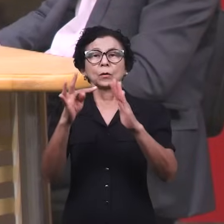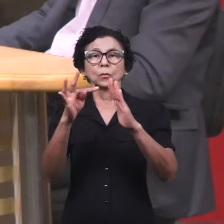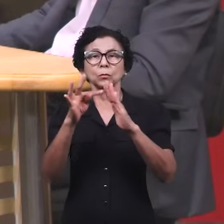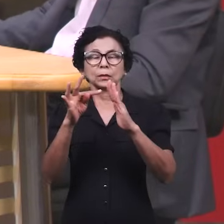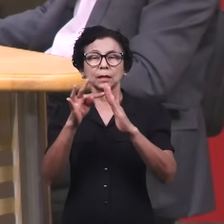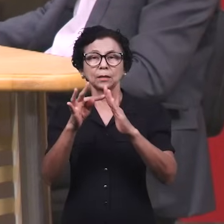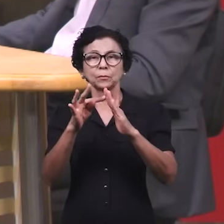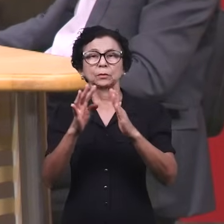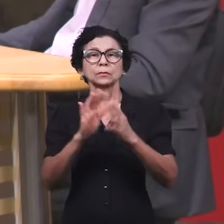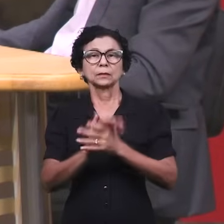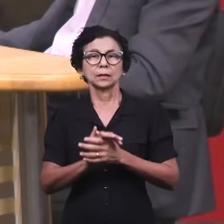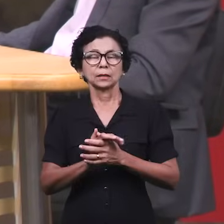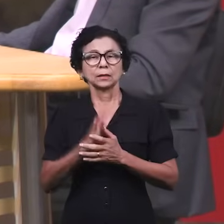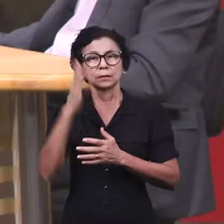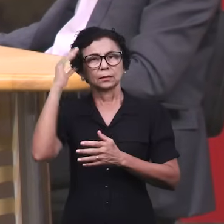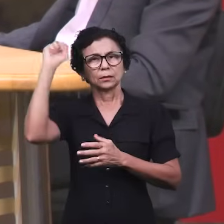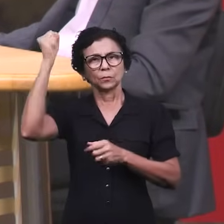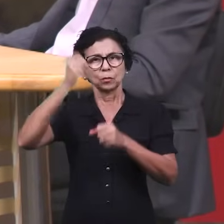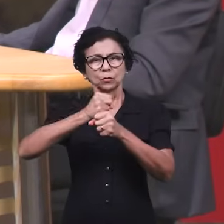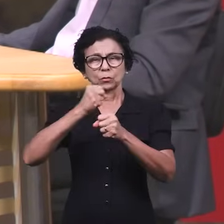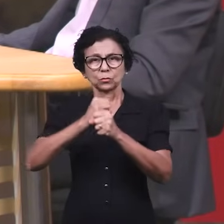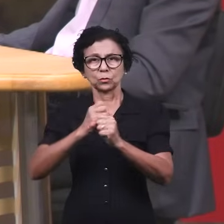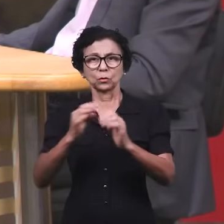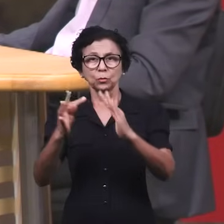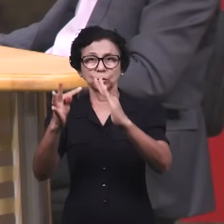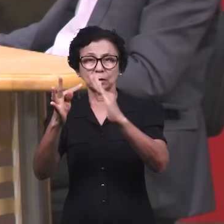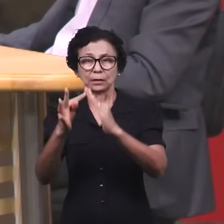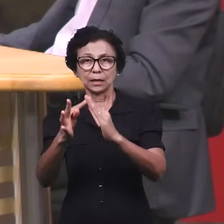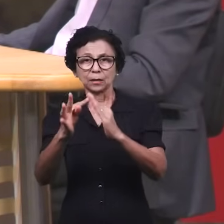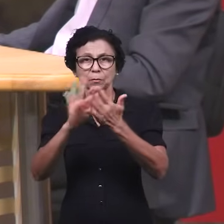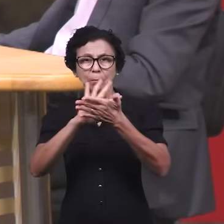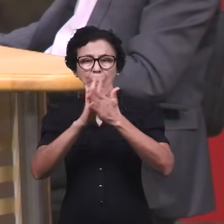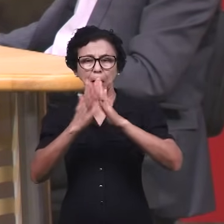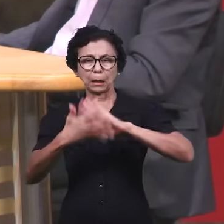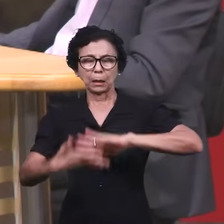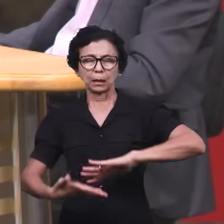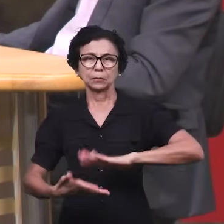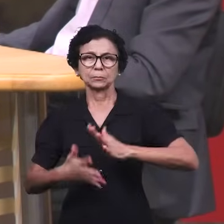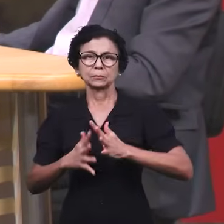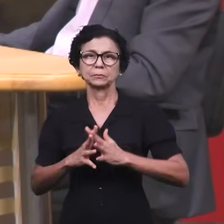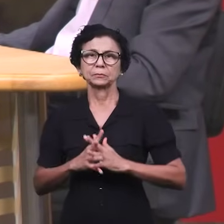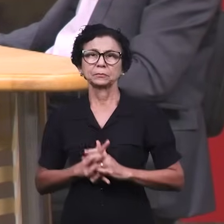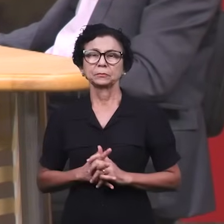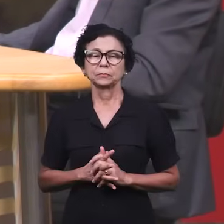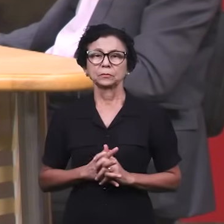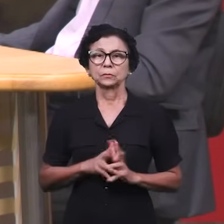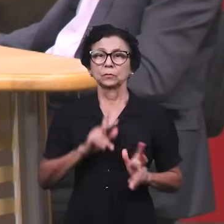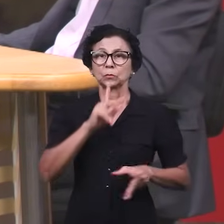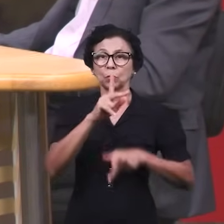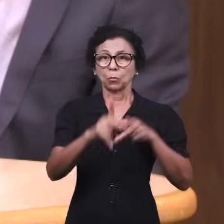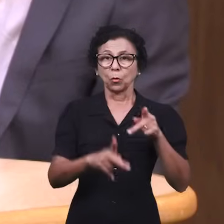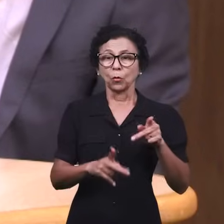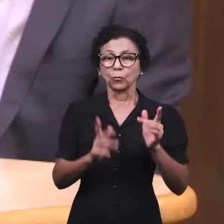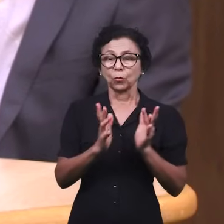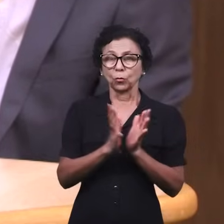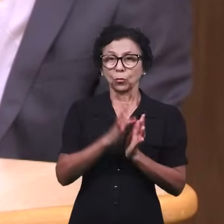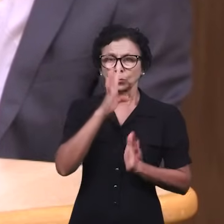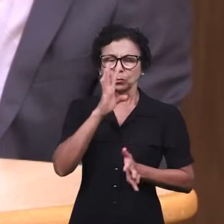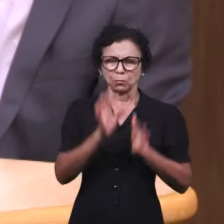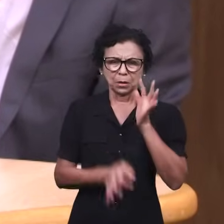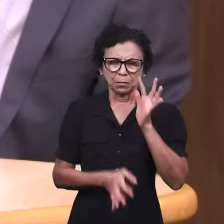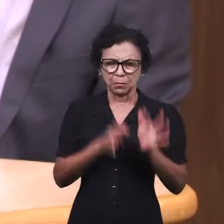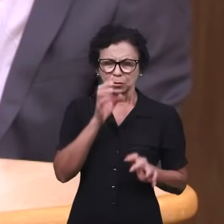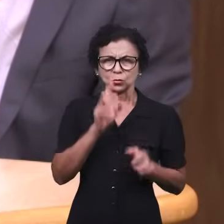construiu enquanto todo o povo estava sofrendo um juízo o fiel a família fiel o senhor